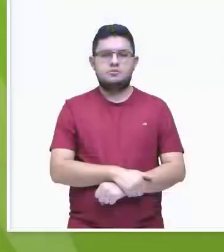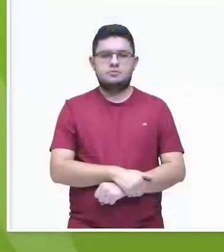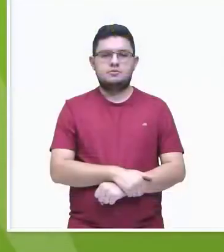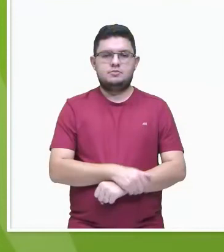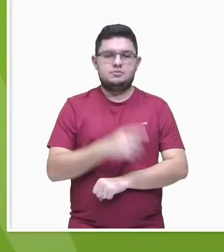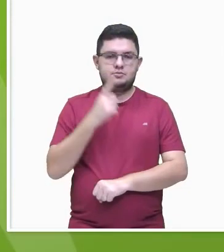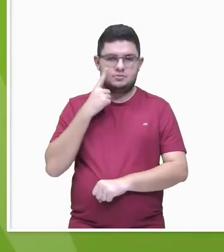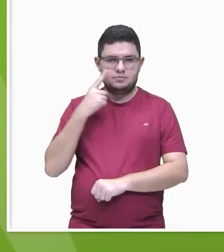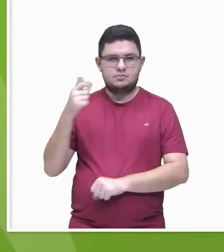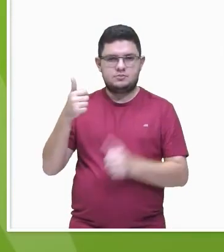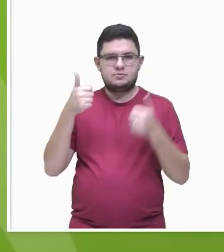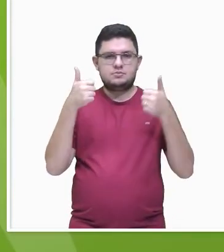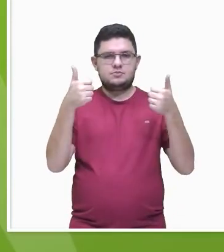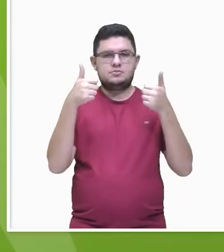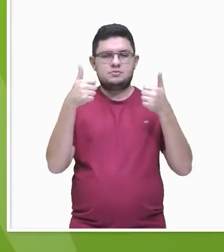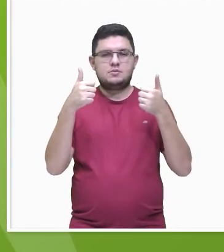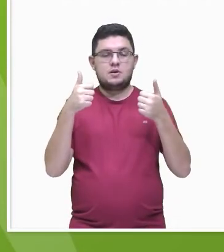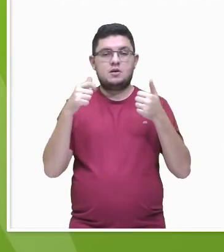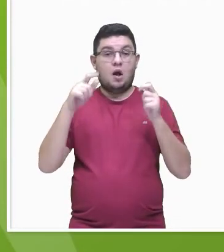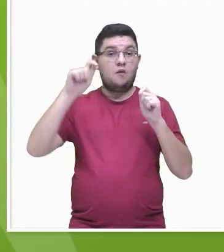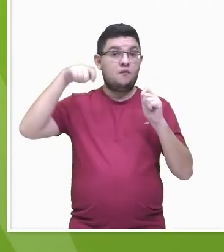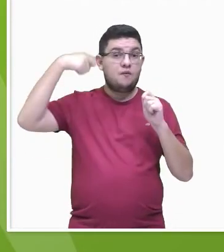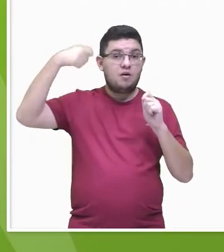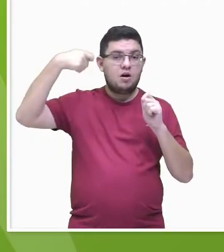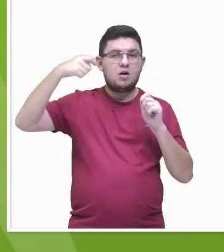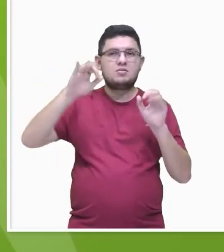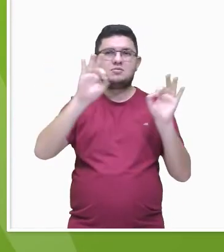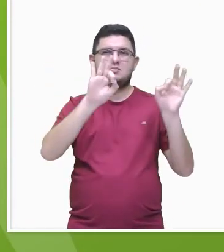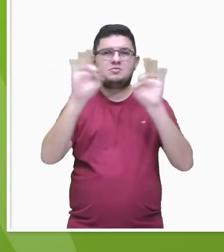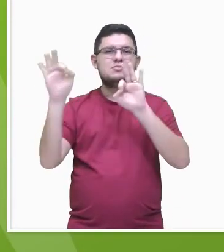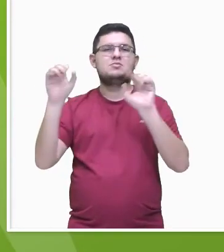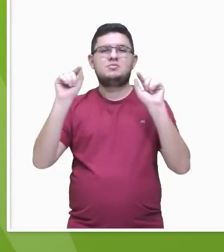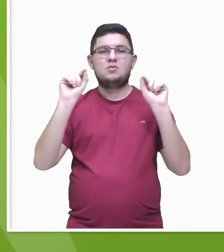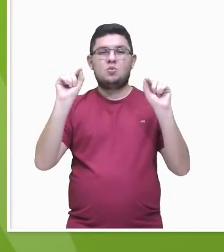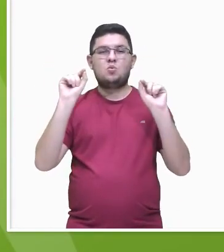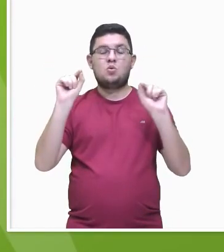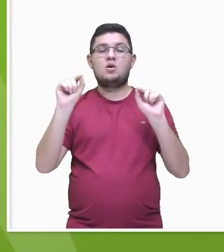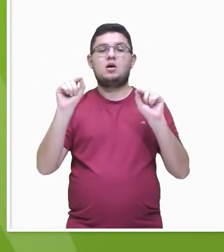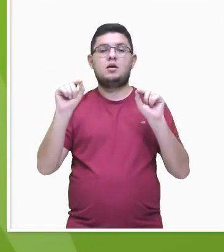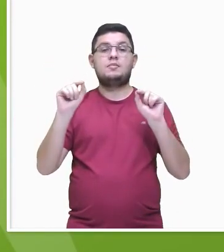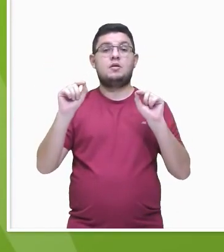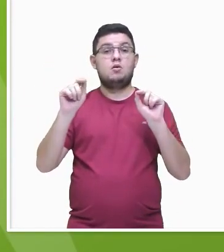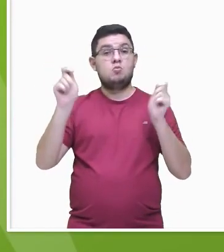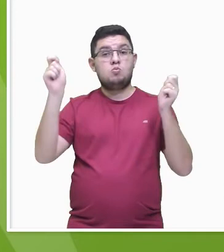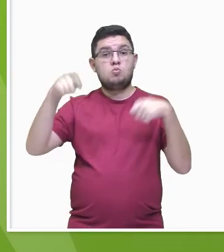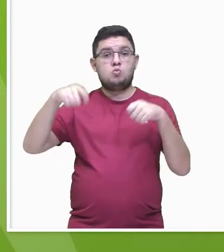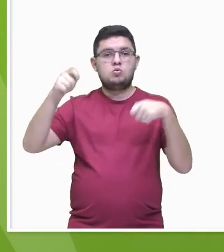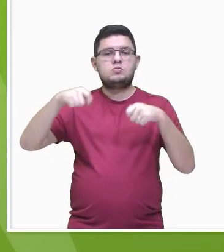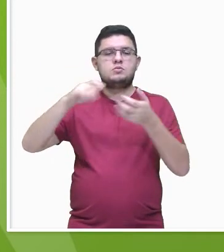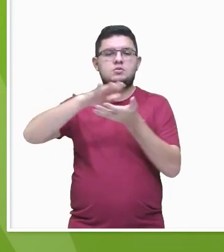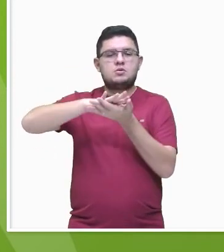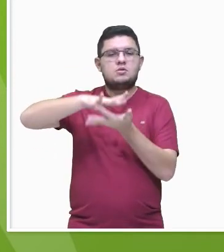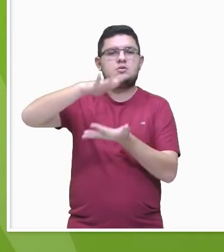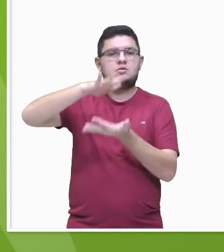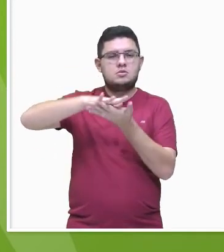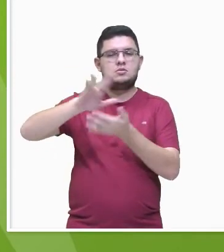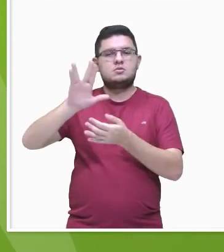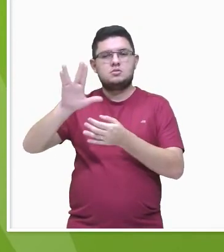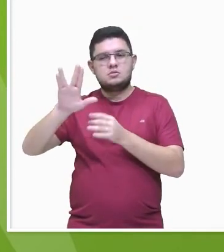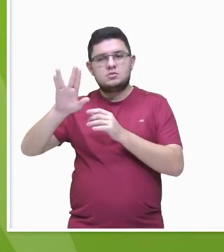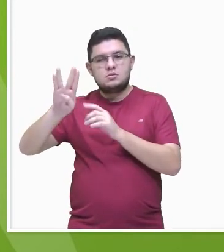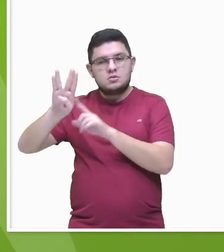Muito bem, então a gente teve essa ilustração dessa capacidade de regeneração que acontece, né, com os equinodermos,